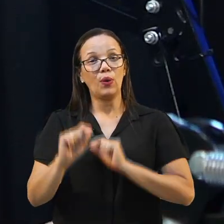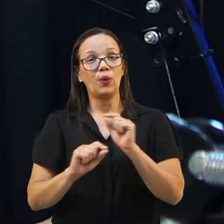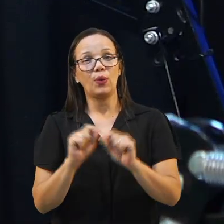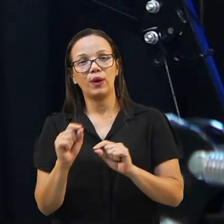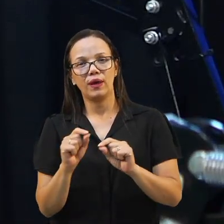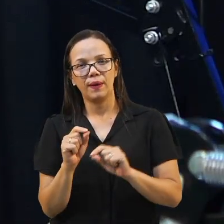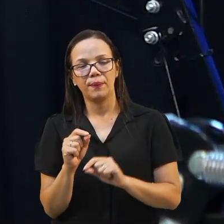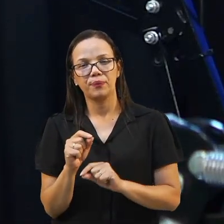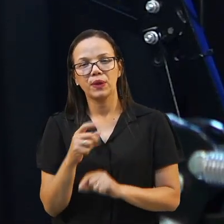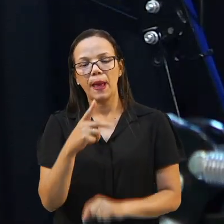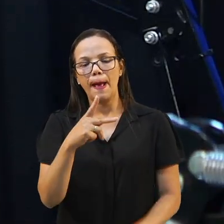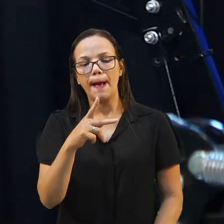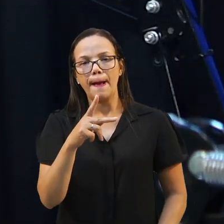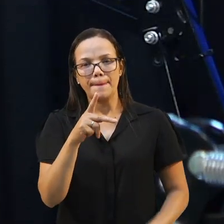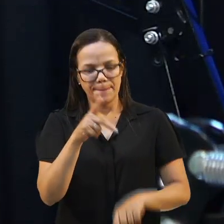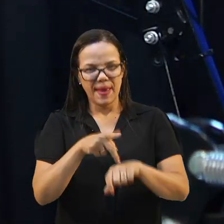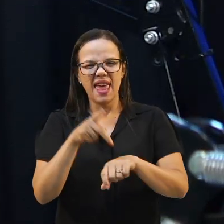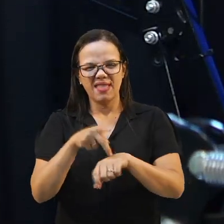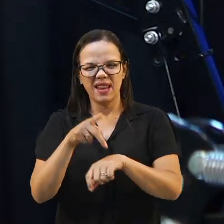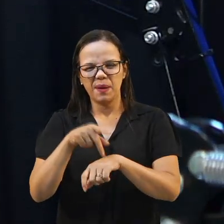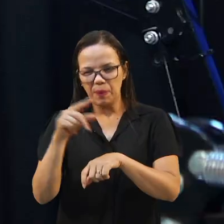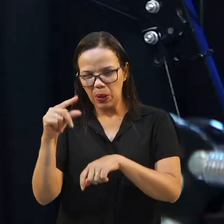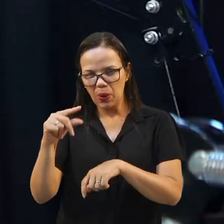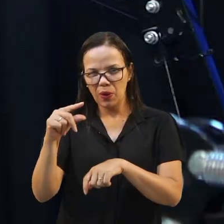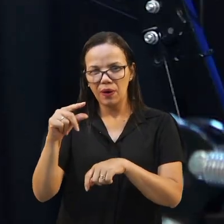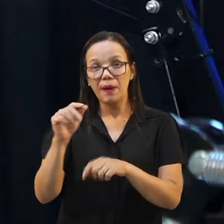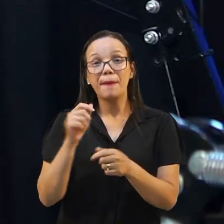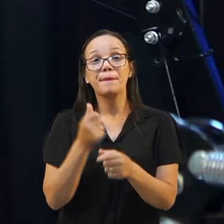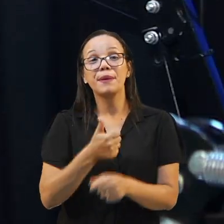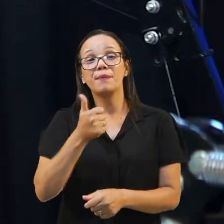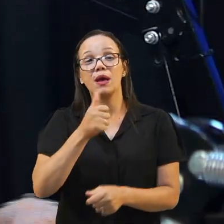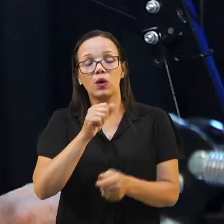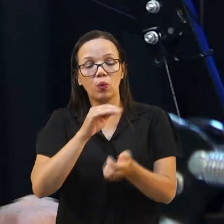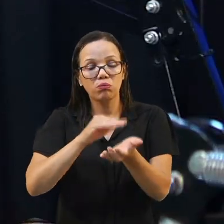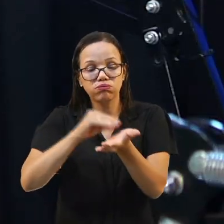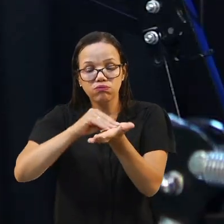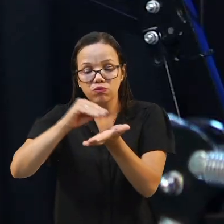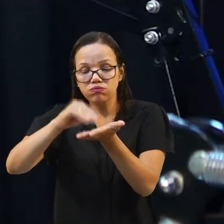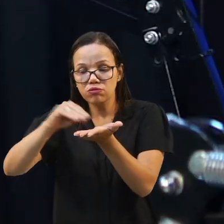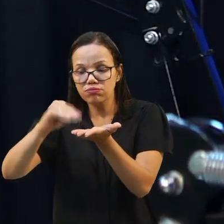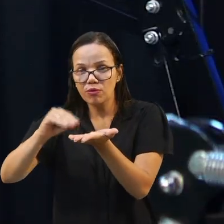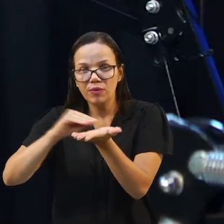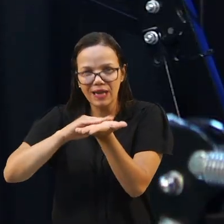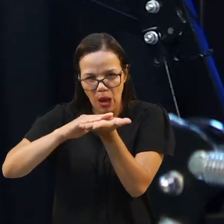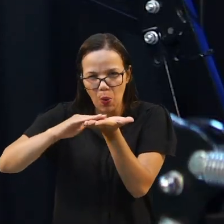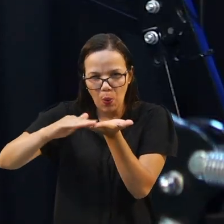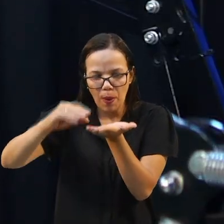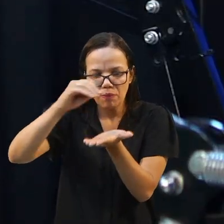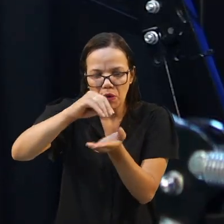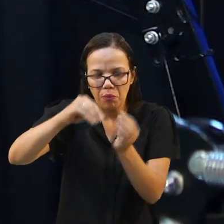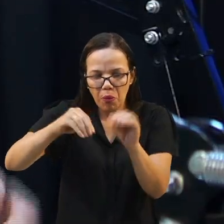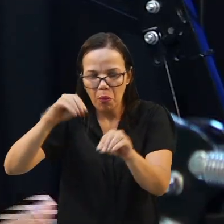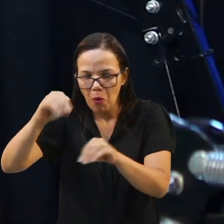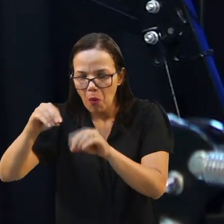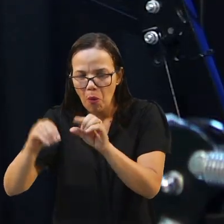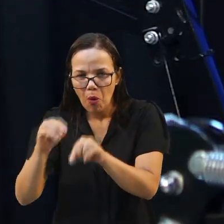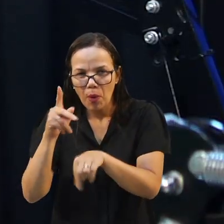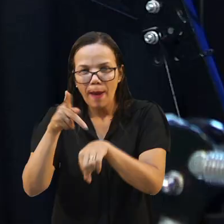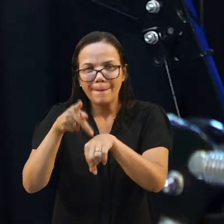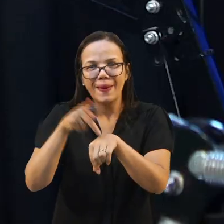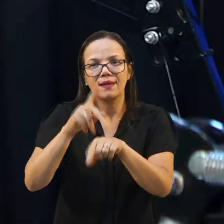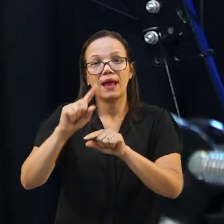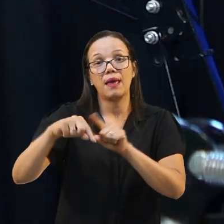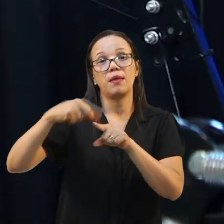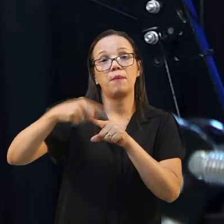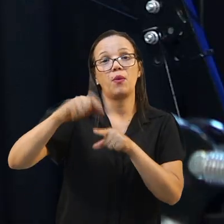moleque, aquelas pedras menores. E depois fizeram o asfaltamento por cima. Foi uma grande